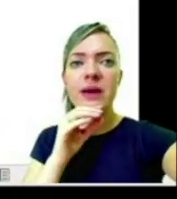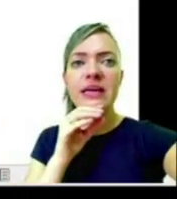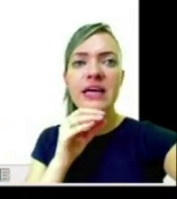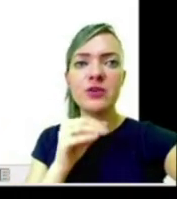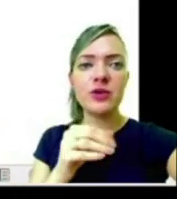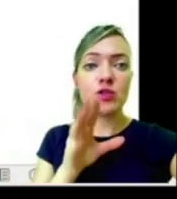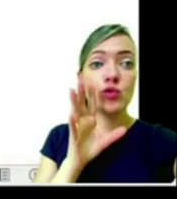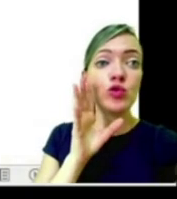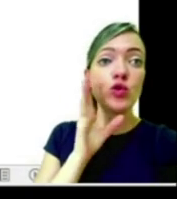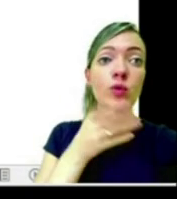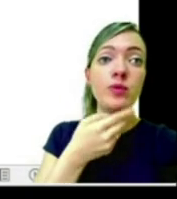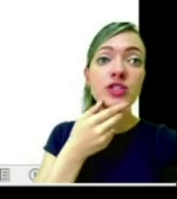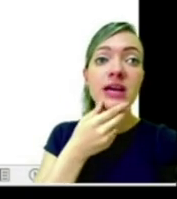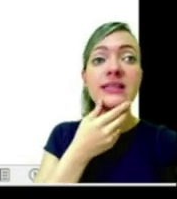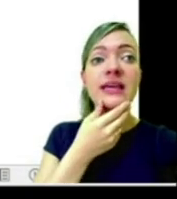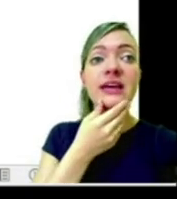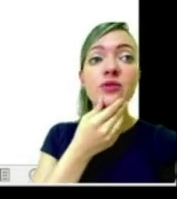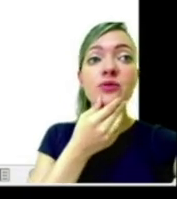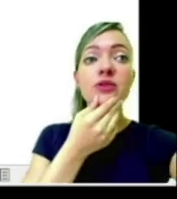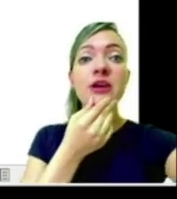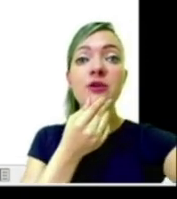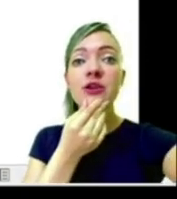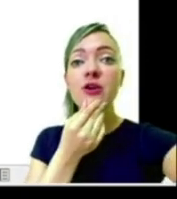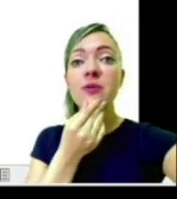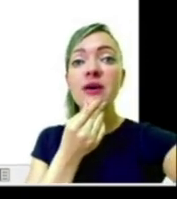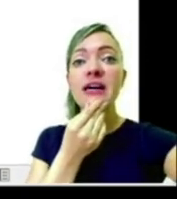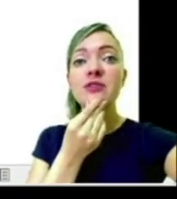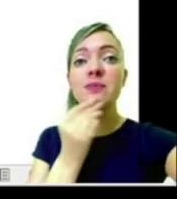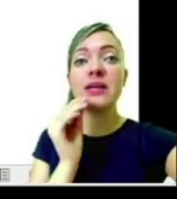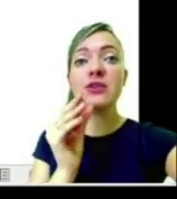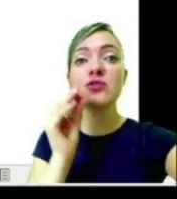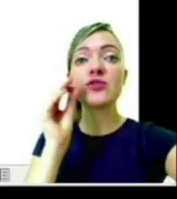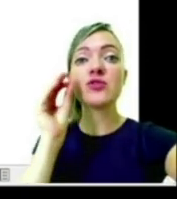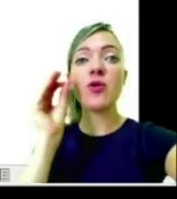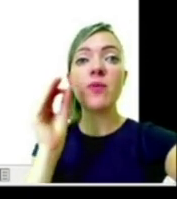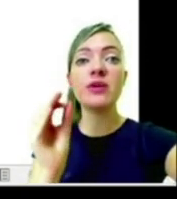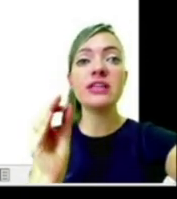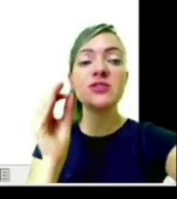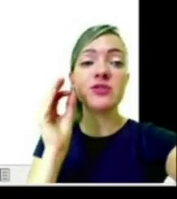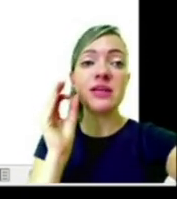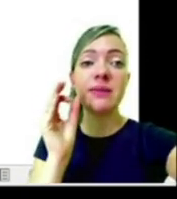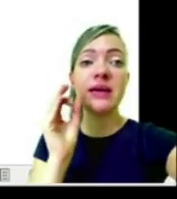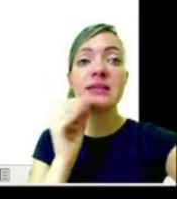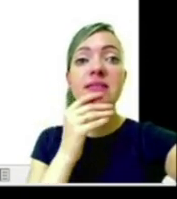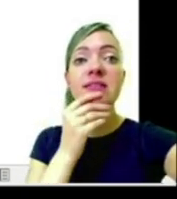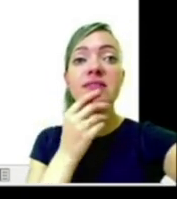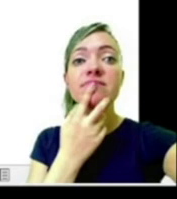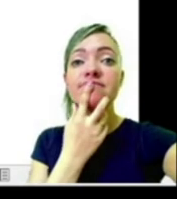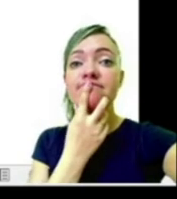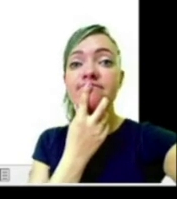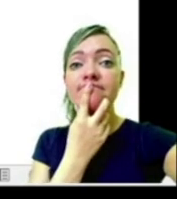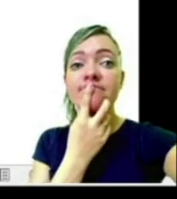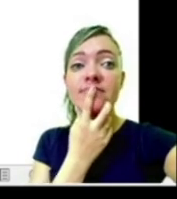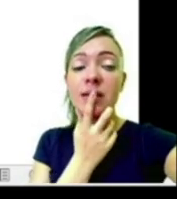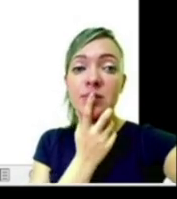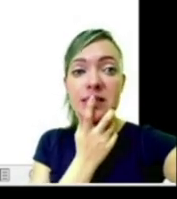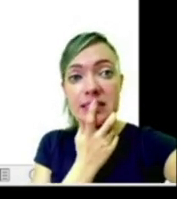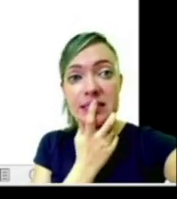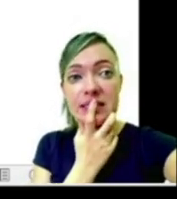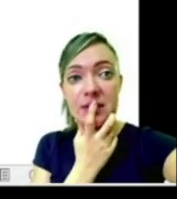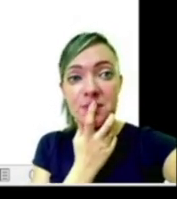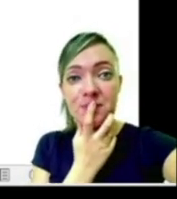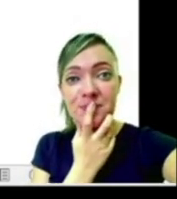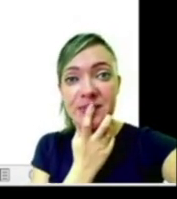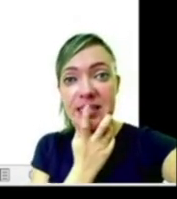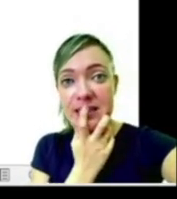os predadores do topo de cadeia, acumulam mercúrio incorporado pelos componentes dos demais. Tá bonita